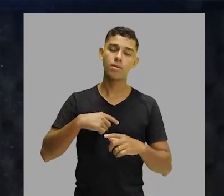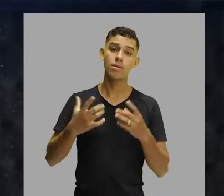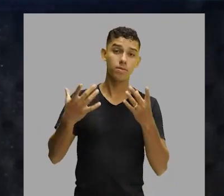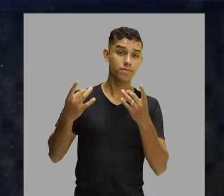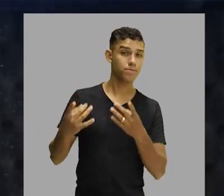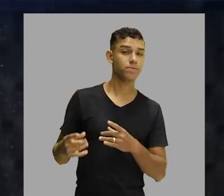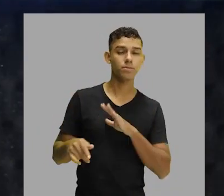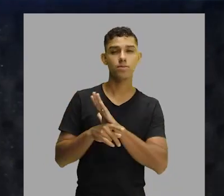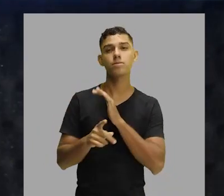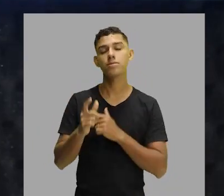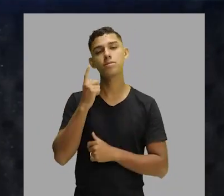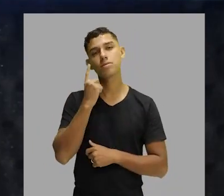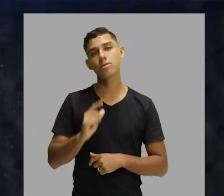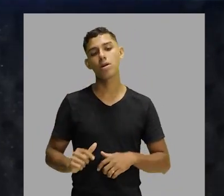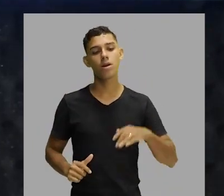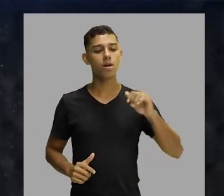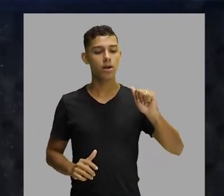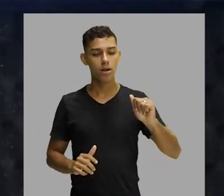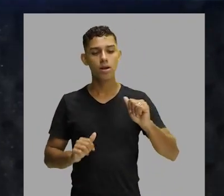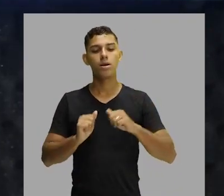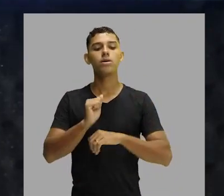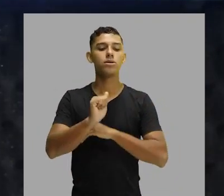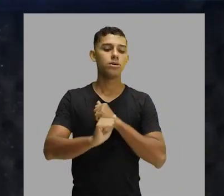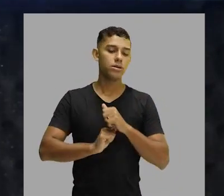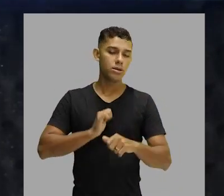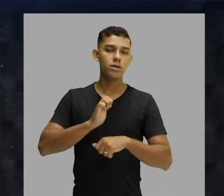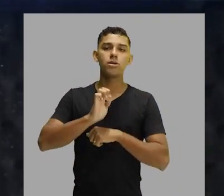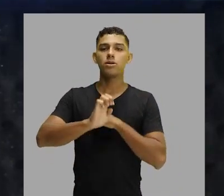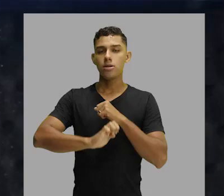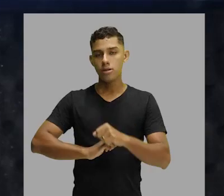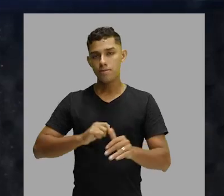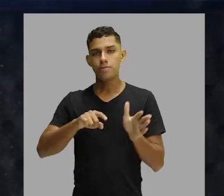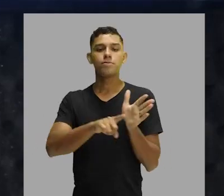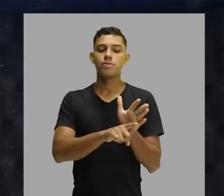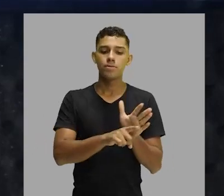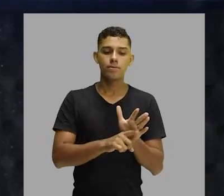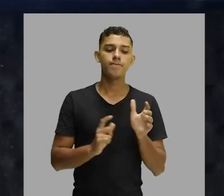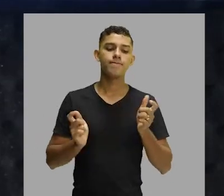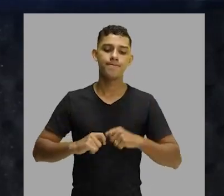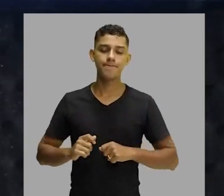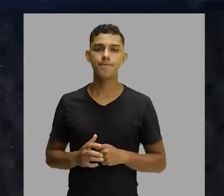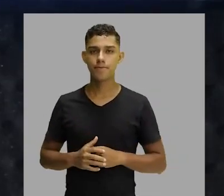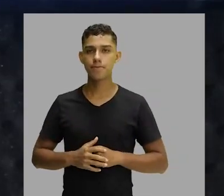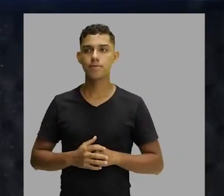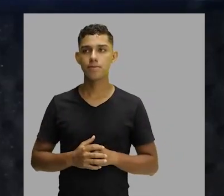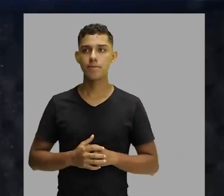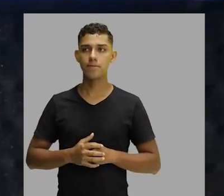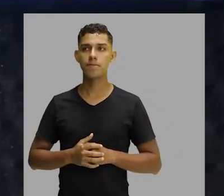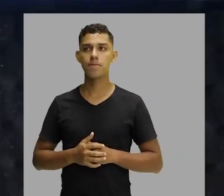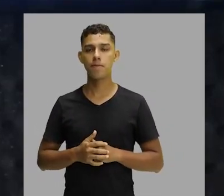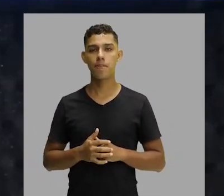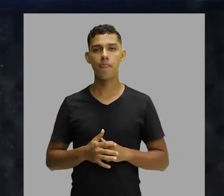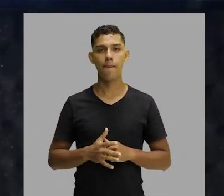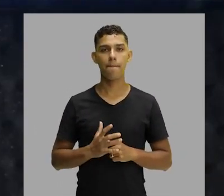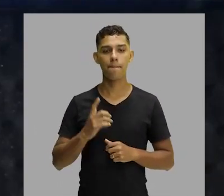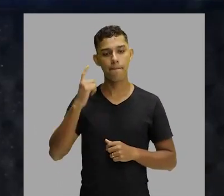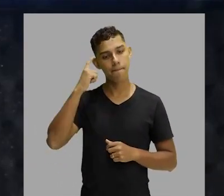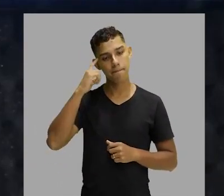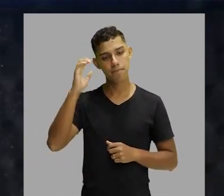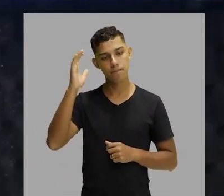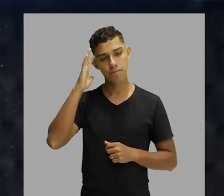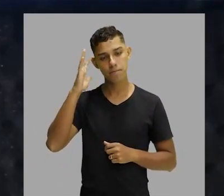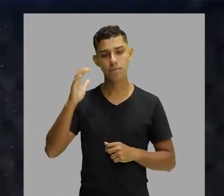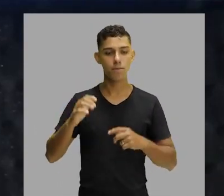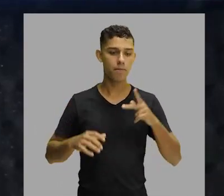sempre fazemos alusão à questão dos elétrons ou à questão dos íons negativos, certo? Nós nunca fazemos alusão ao positivo, tá